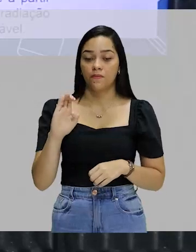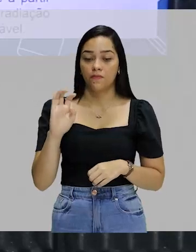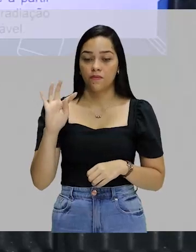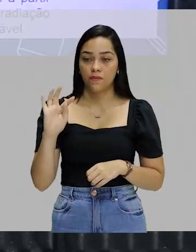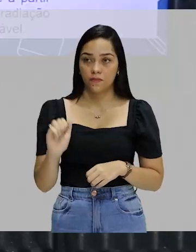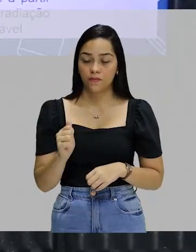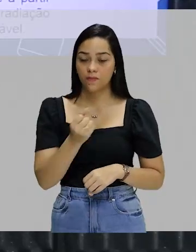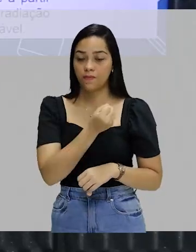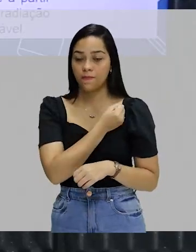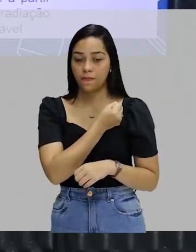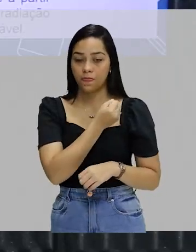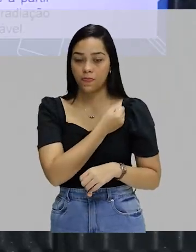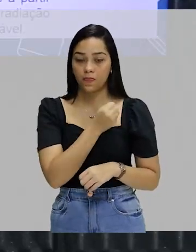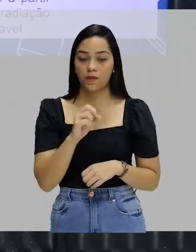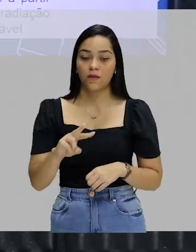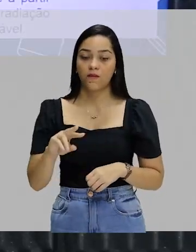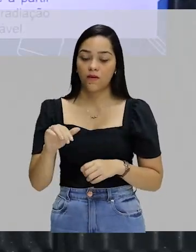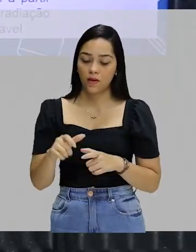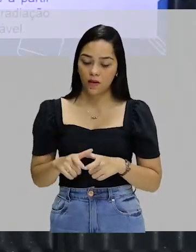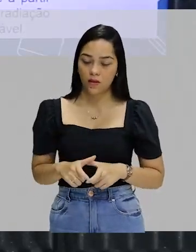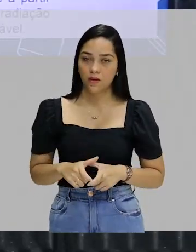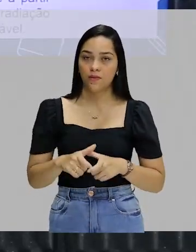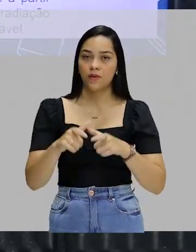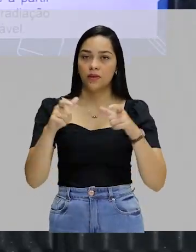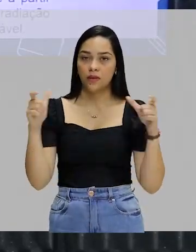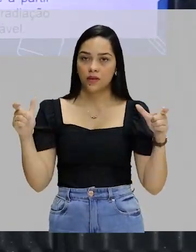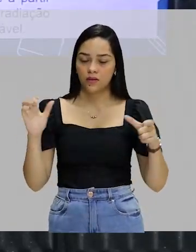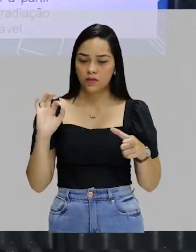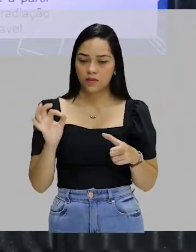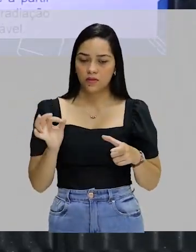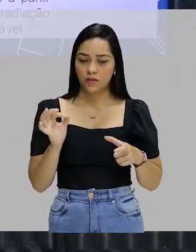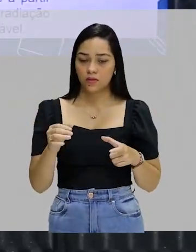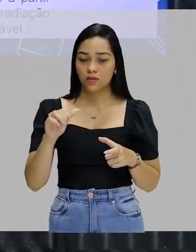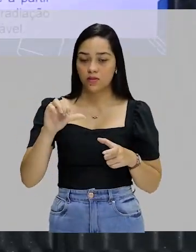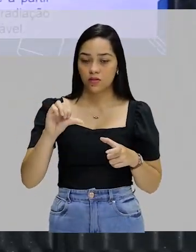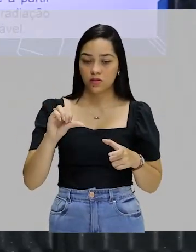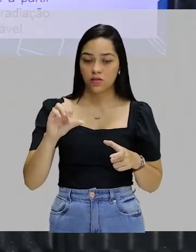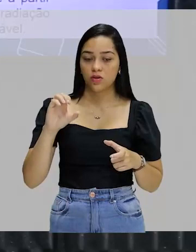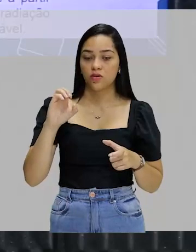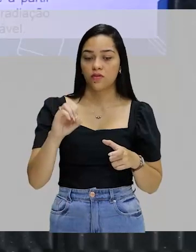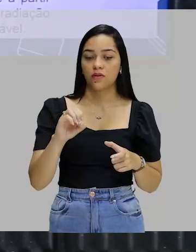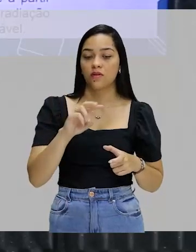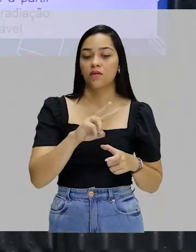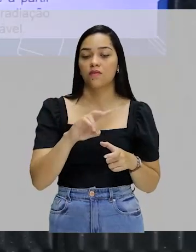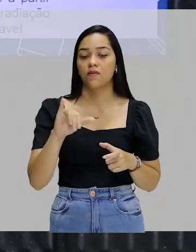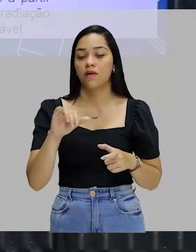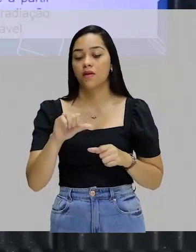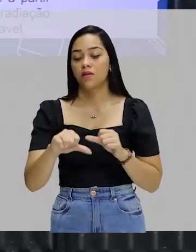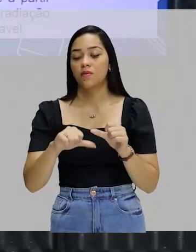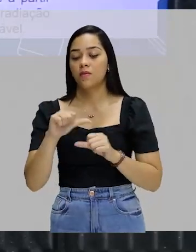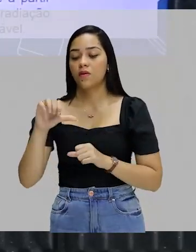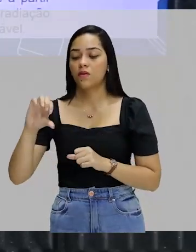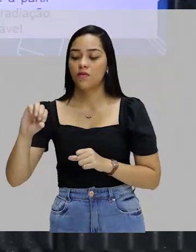o seu número atômico, na verdade, vai aumentar, tudo bem? De 90 vai para 91. Porque,